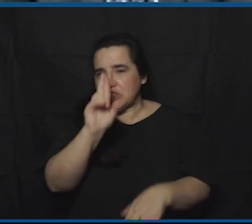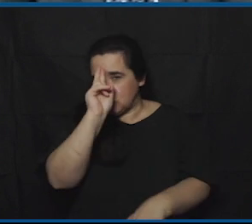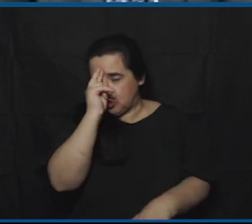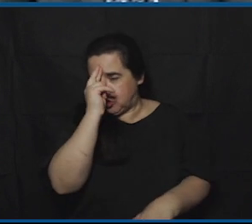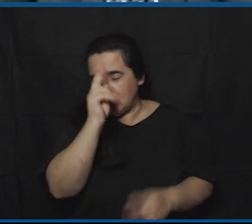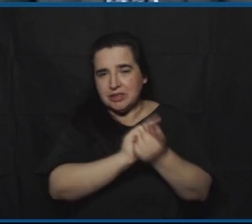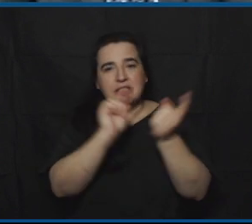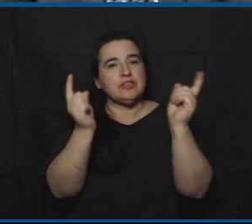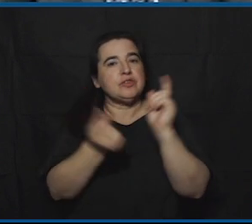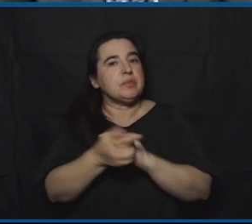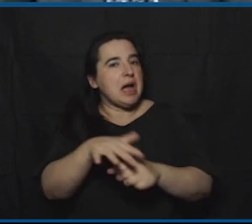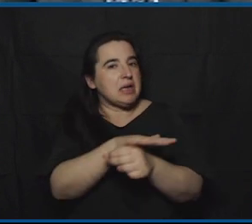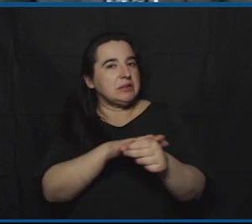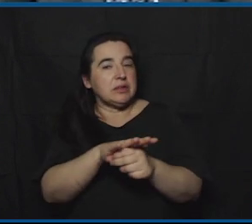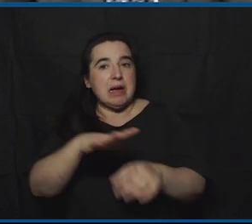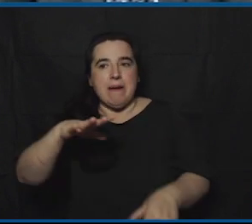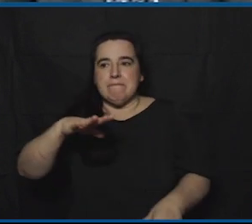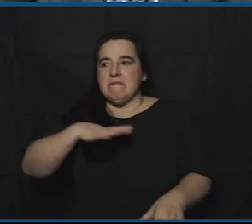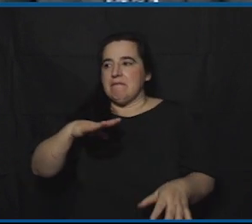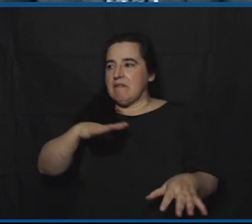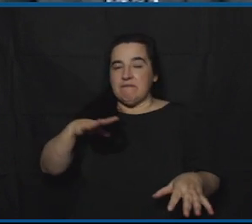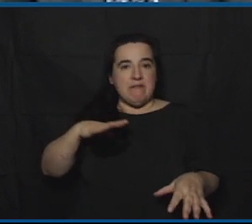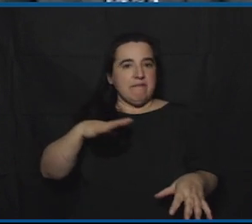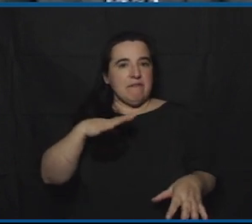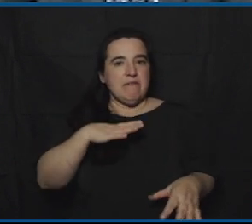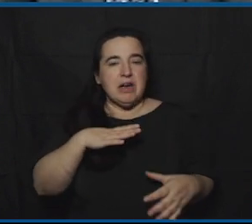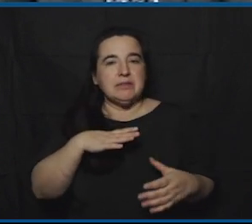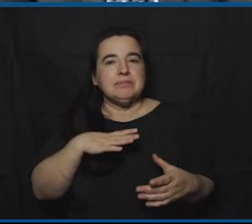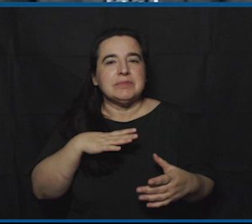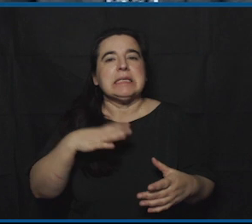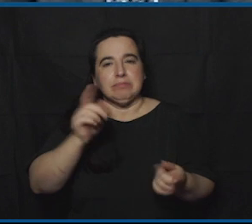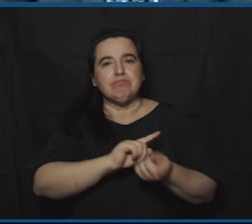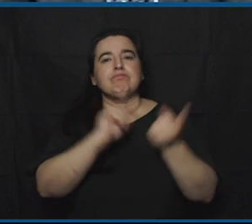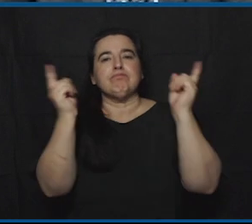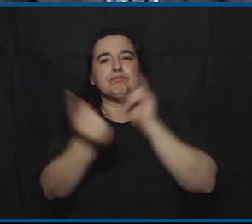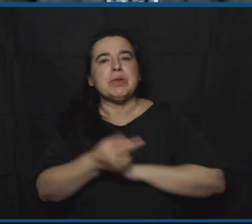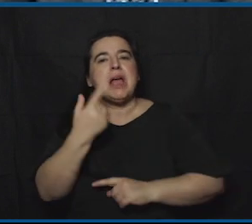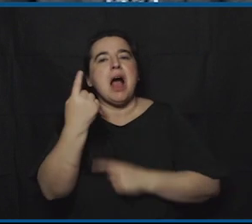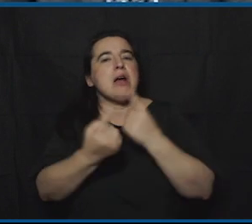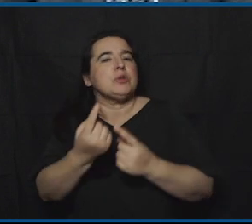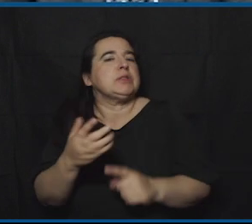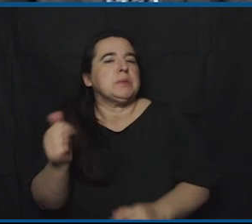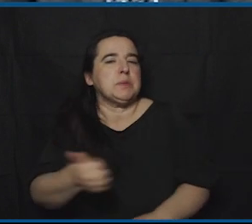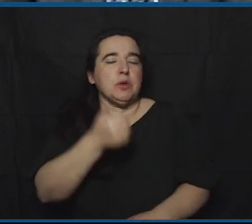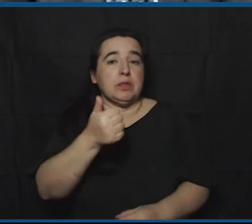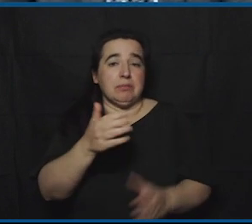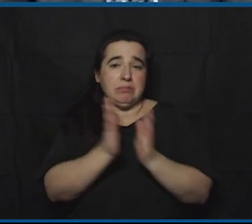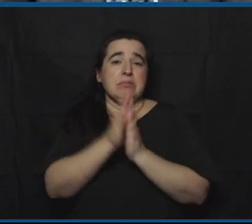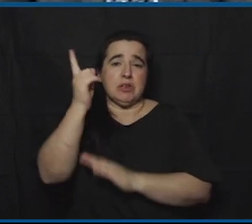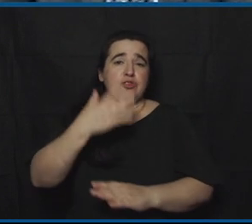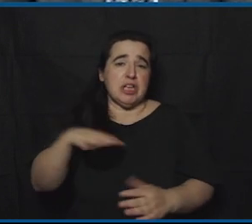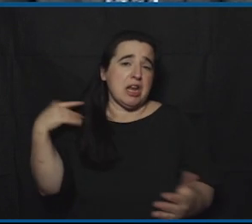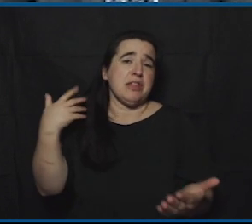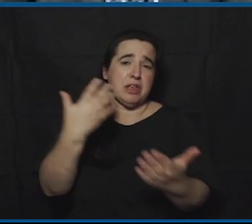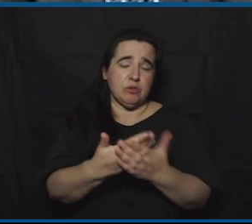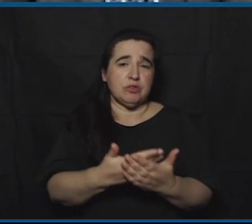transformar a situação, aquela aflição daquele povo, em algo melhor. E é o que Deus deseja até hoje, né?